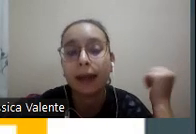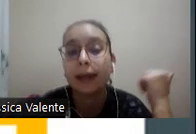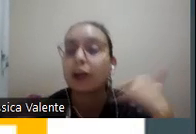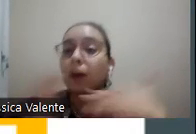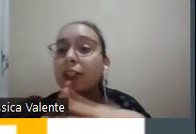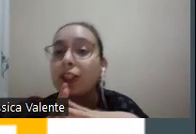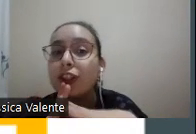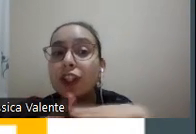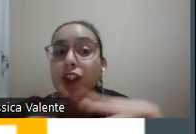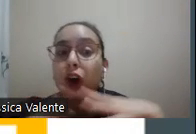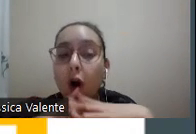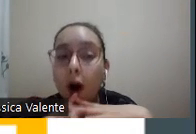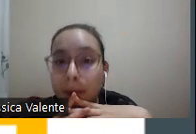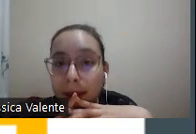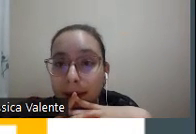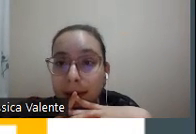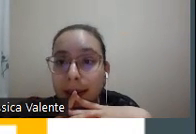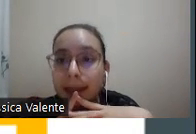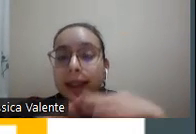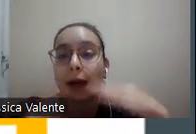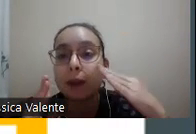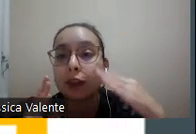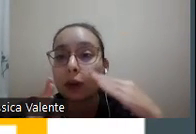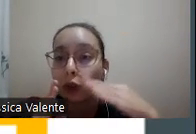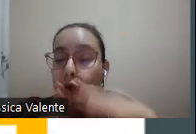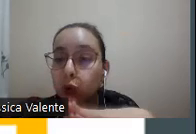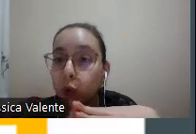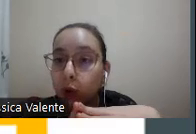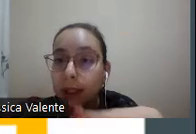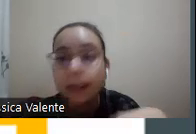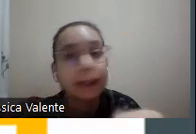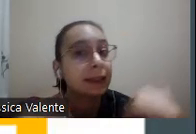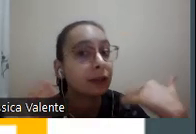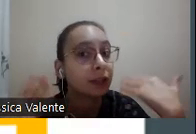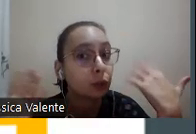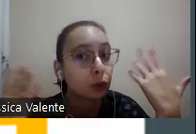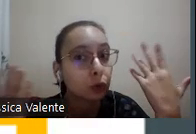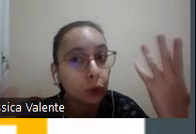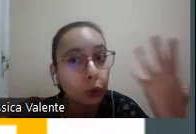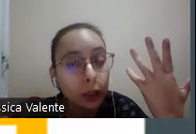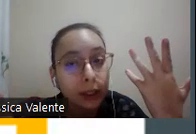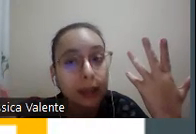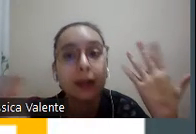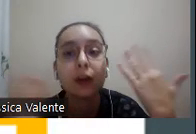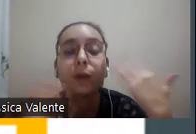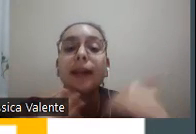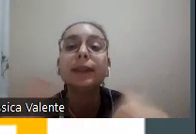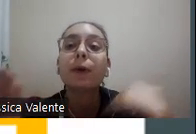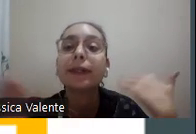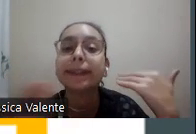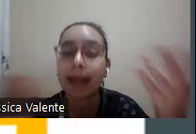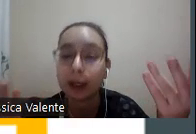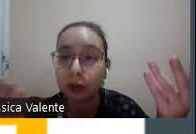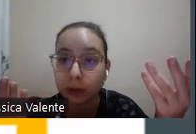vamos lá. E como a gente descobre se é uma pessoa surda, se está ficando surda, como é